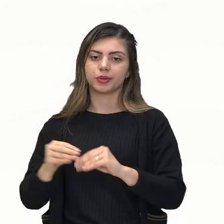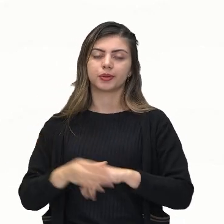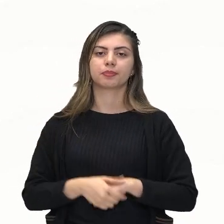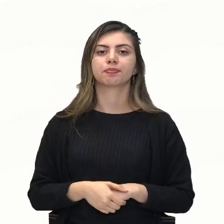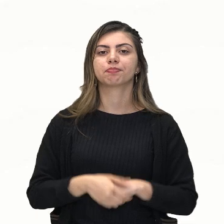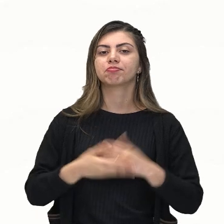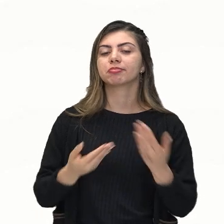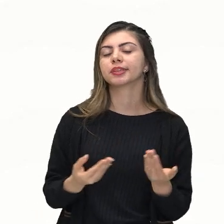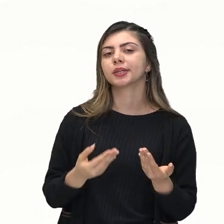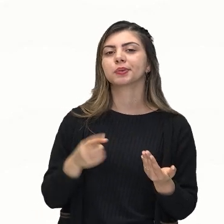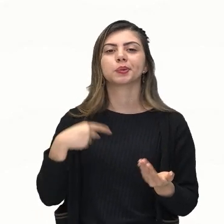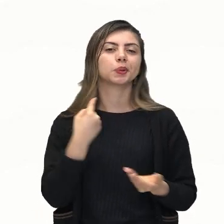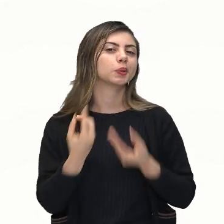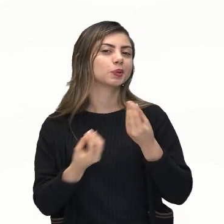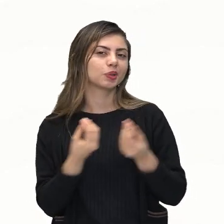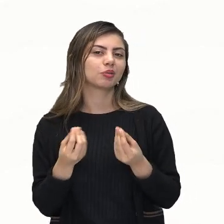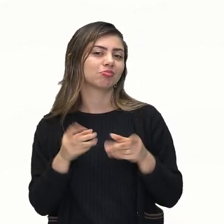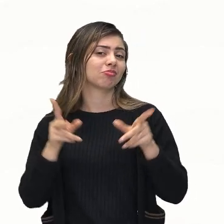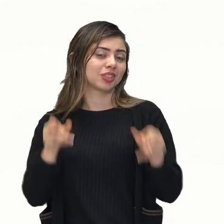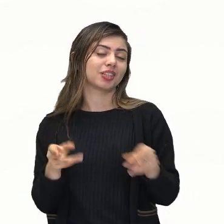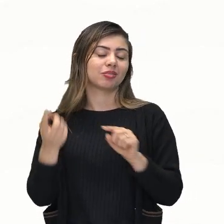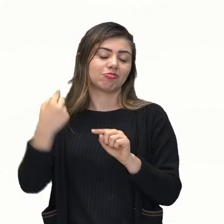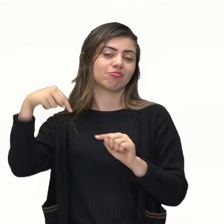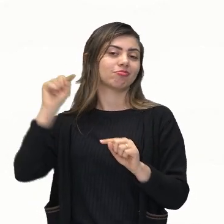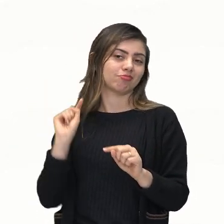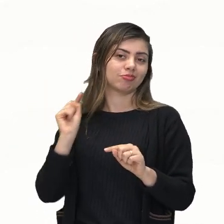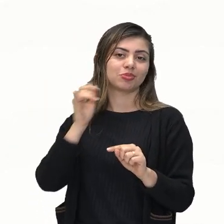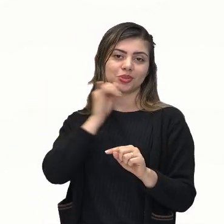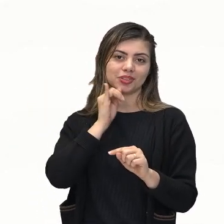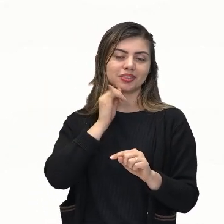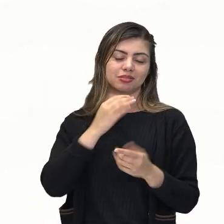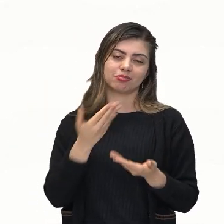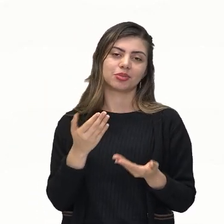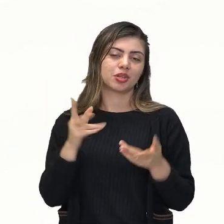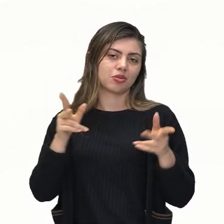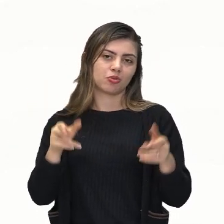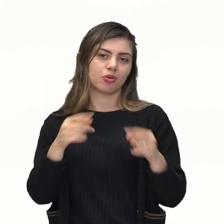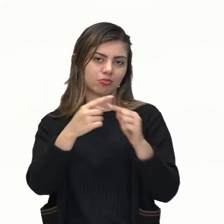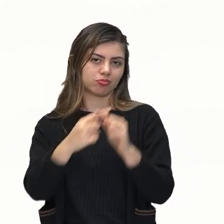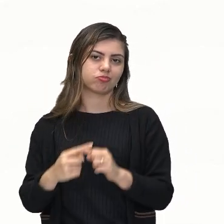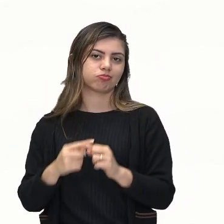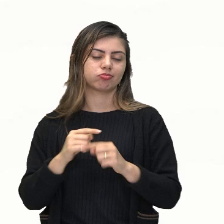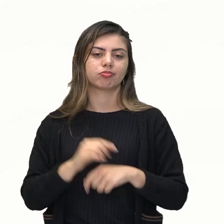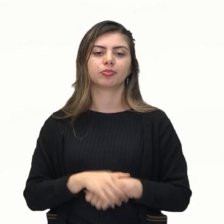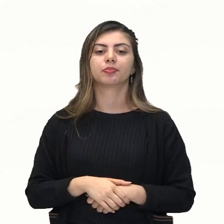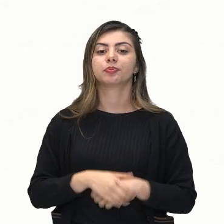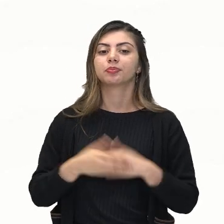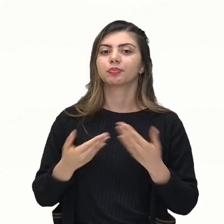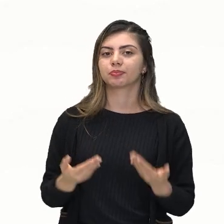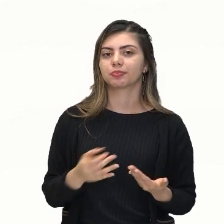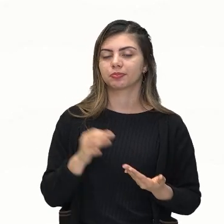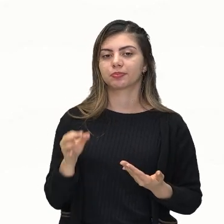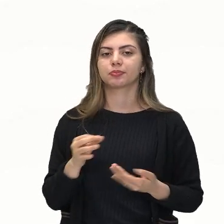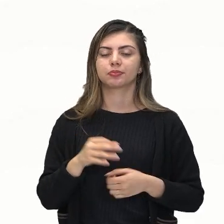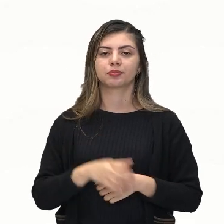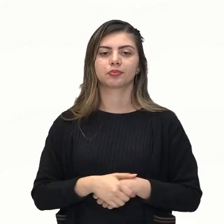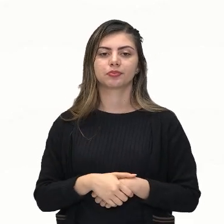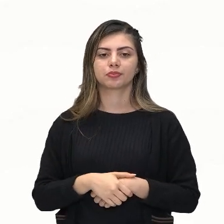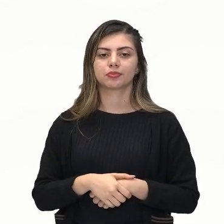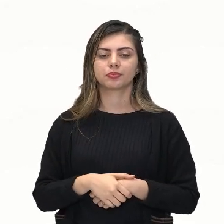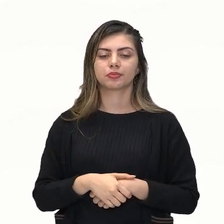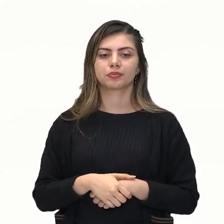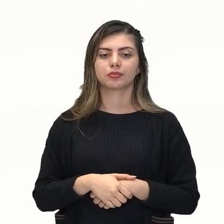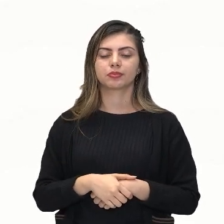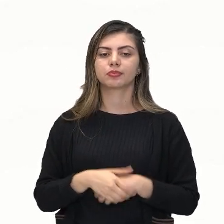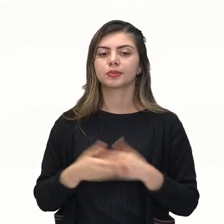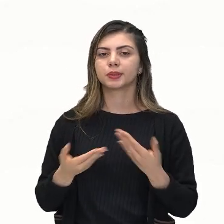a gente vai fazer exatamente como a gente fez no exemplo número 1, tá? O início. Qual